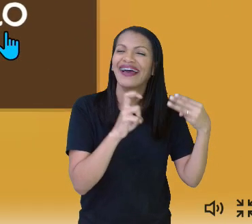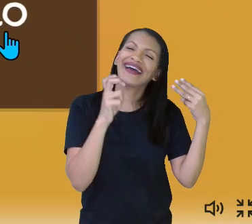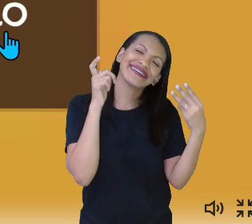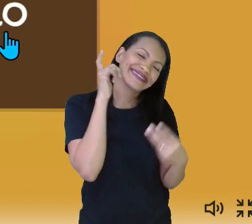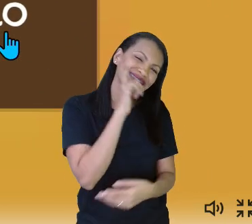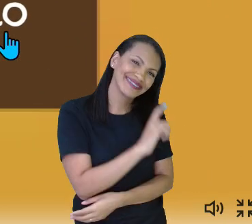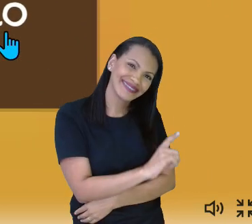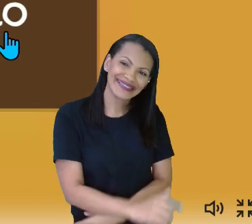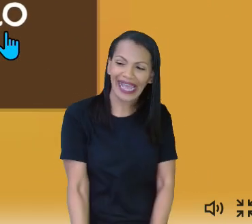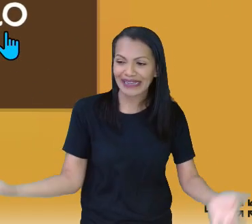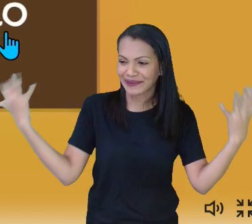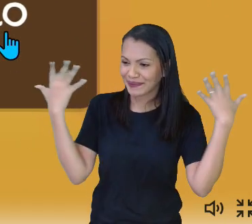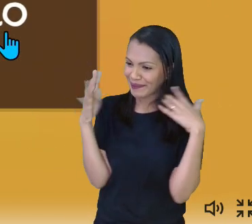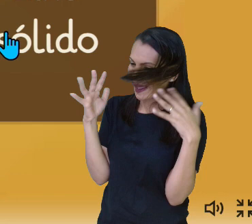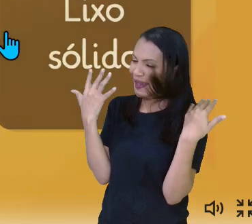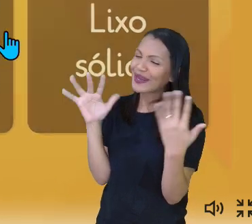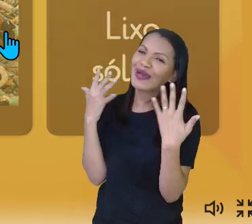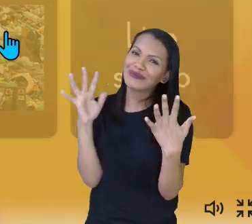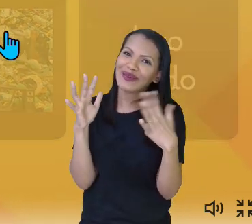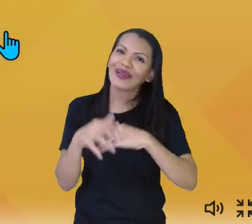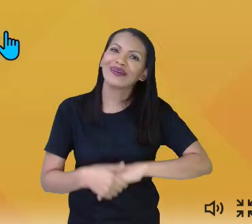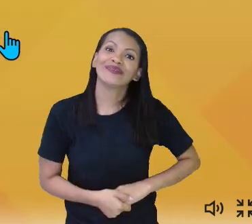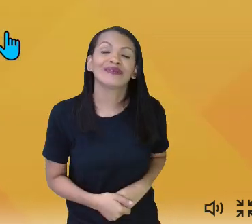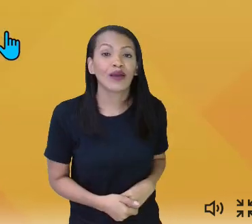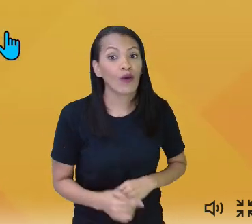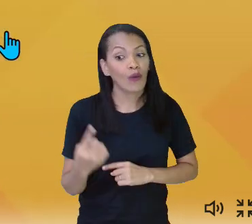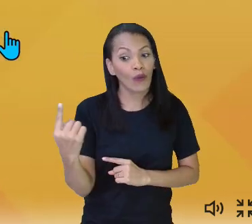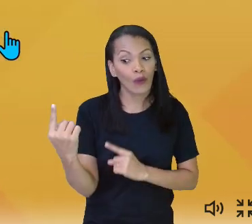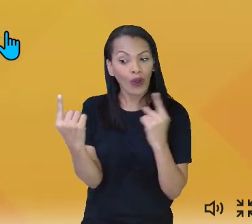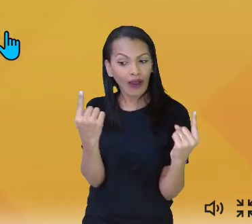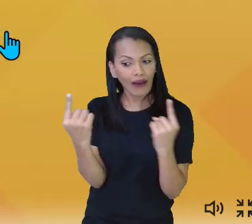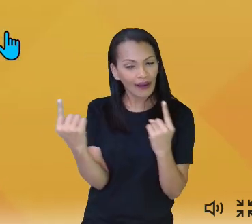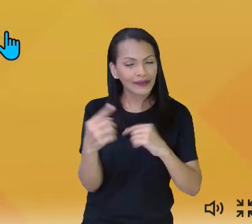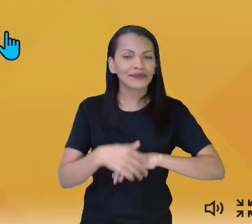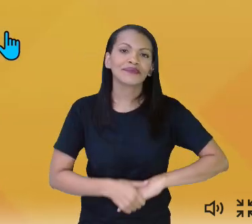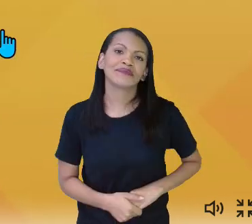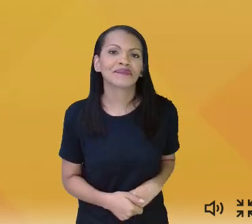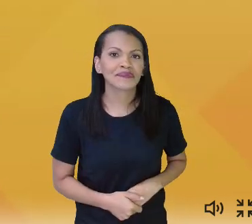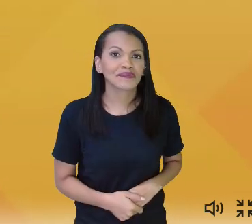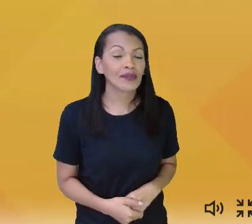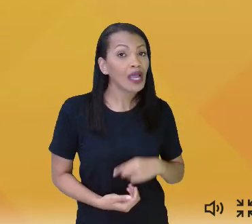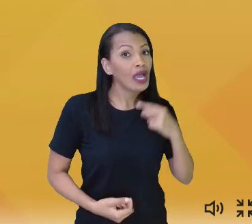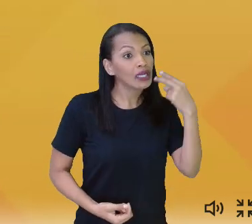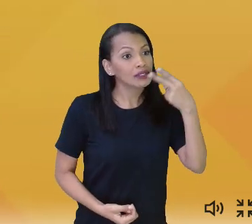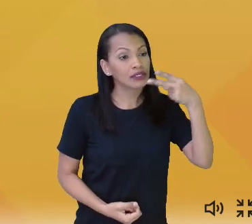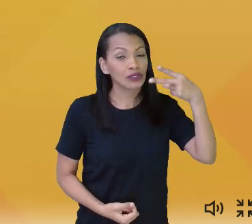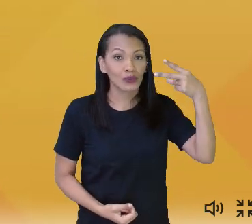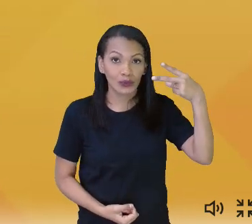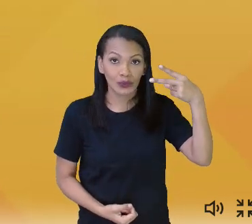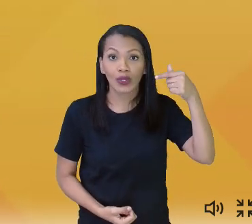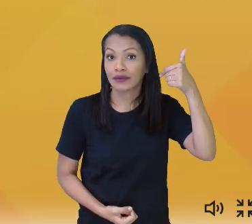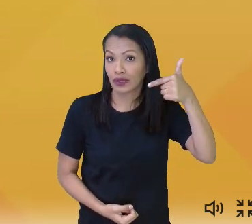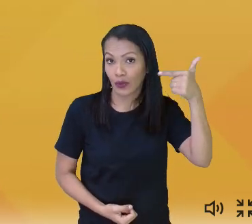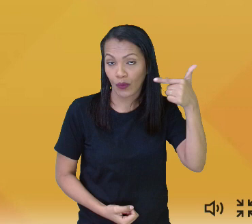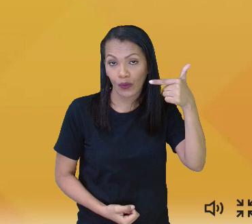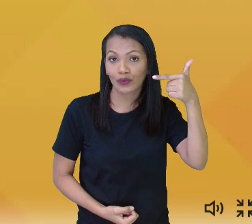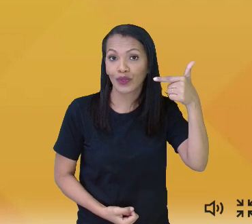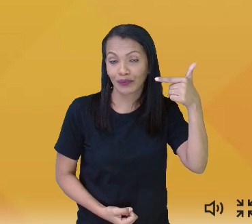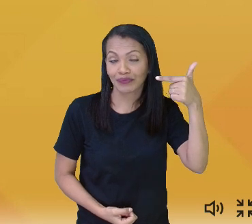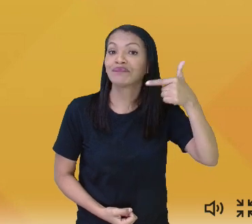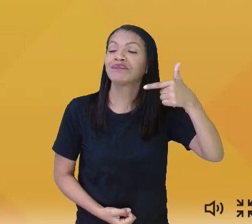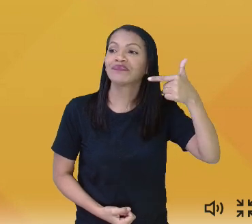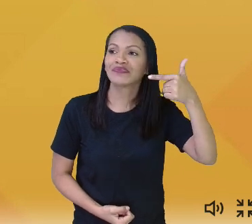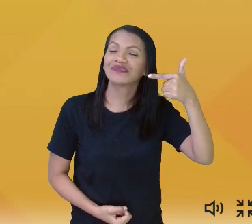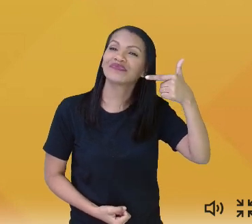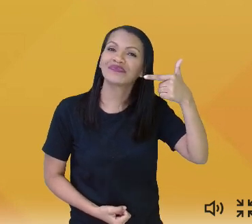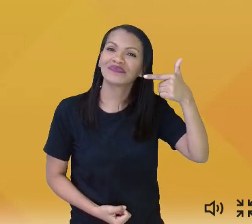Olha, muito bem. 1 a 1. De novo a você, professora. A segunda de cima. Assim, essa? É, segunda